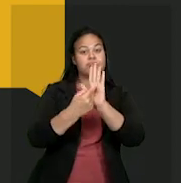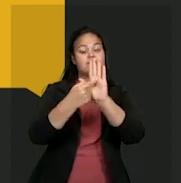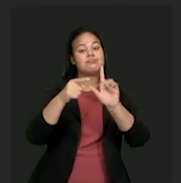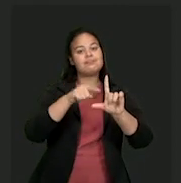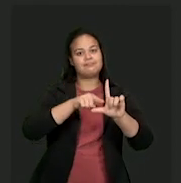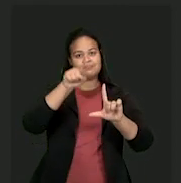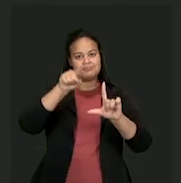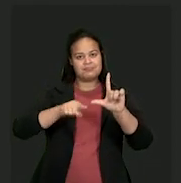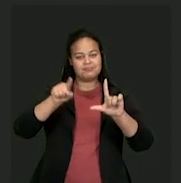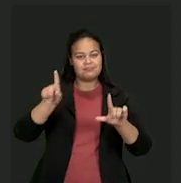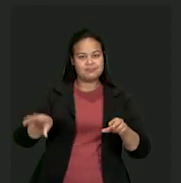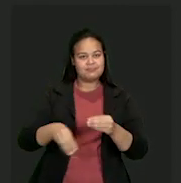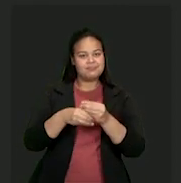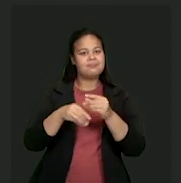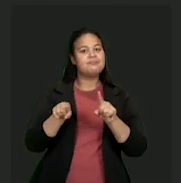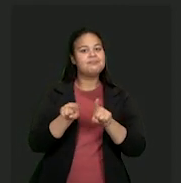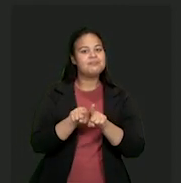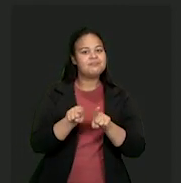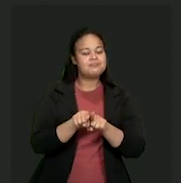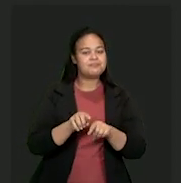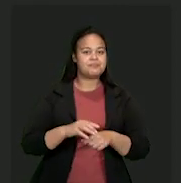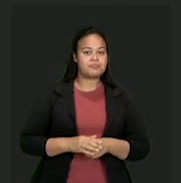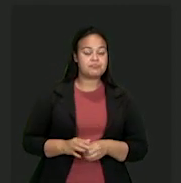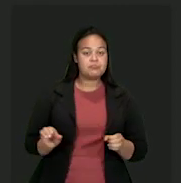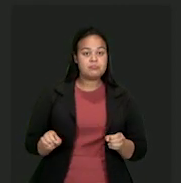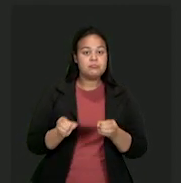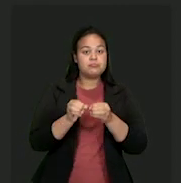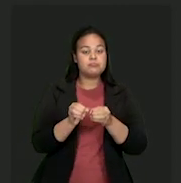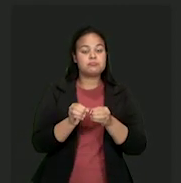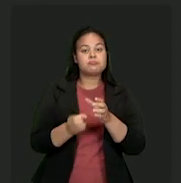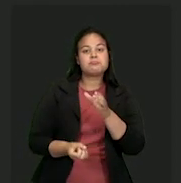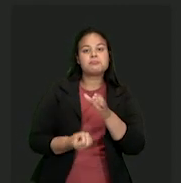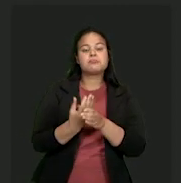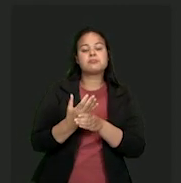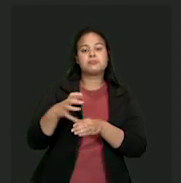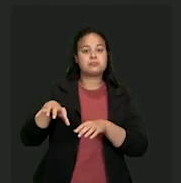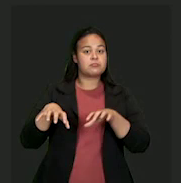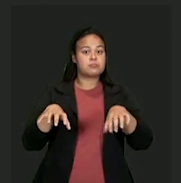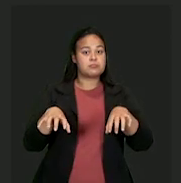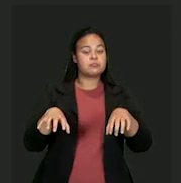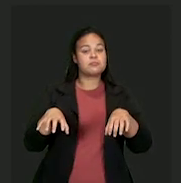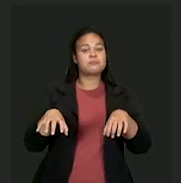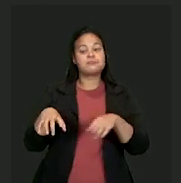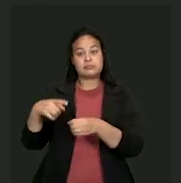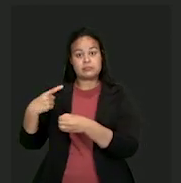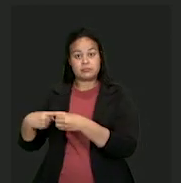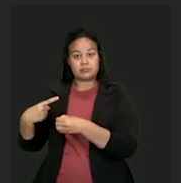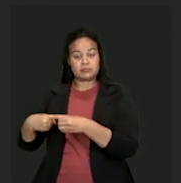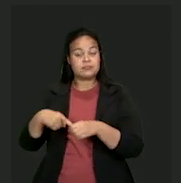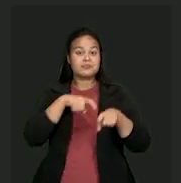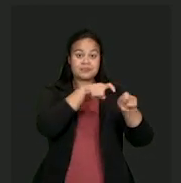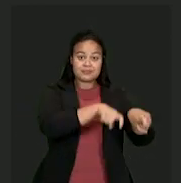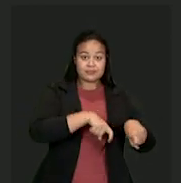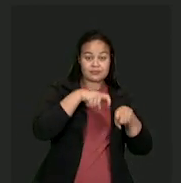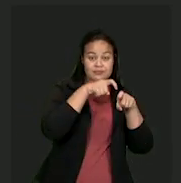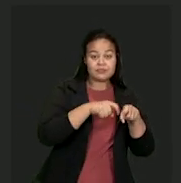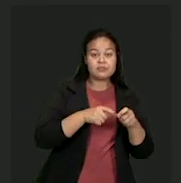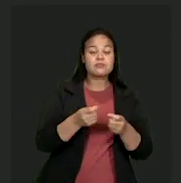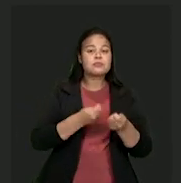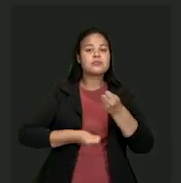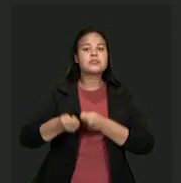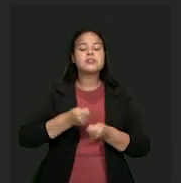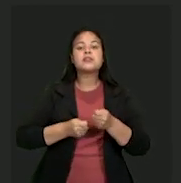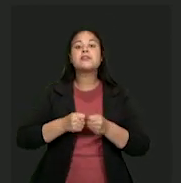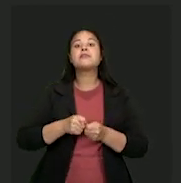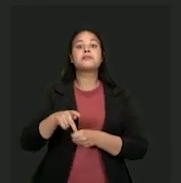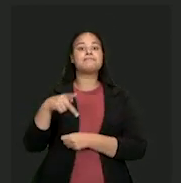gráficas. O município é formado pelos espaços urbanos e rurais e é administrado por